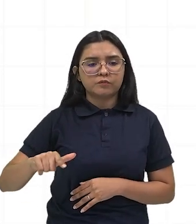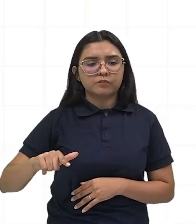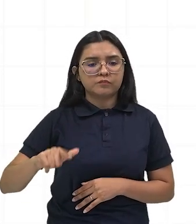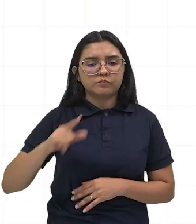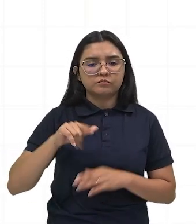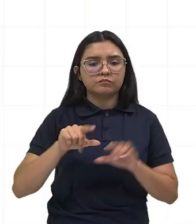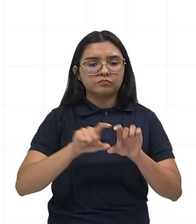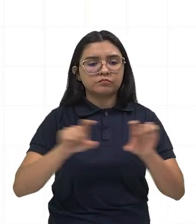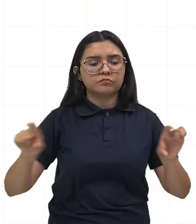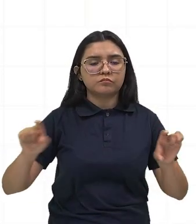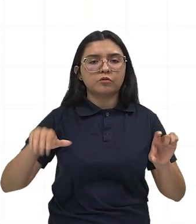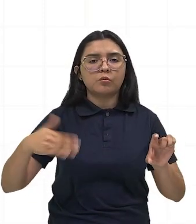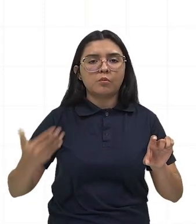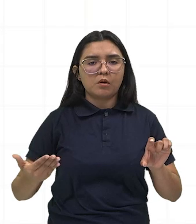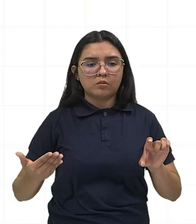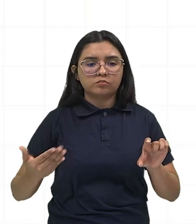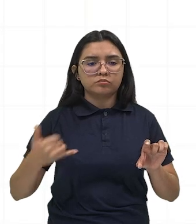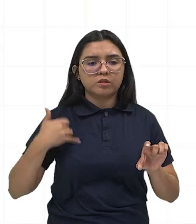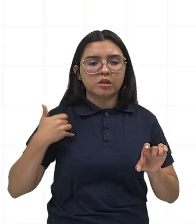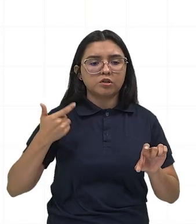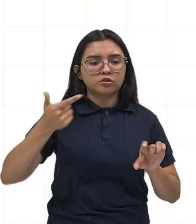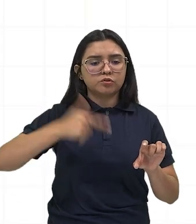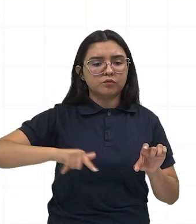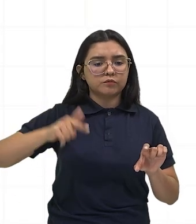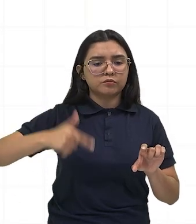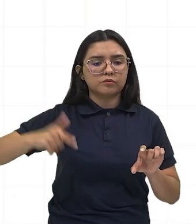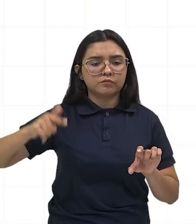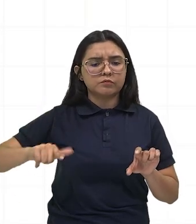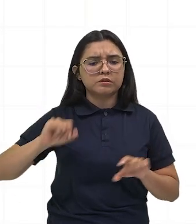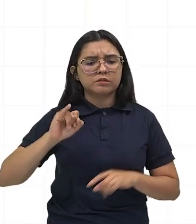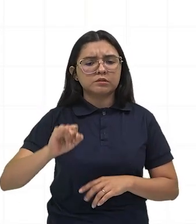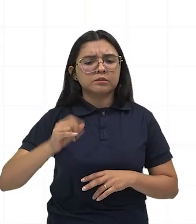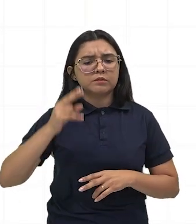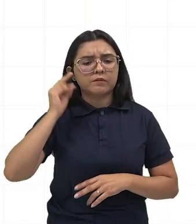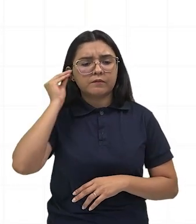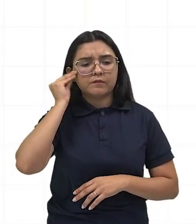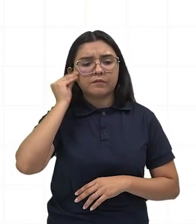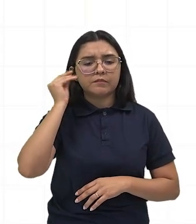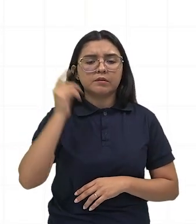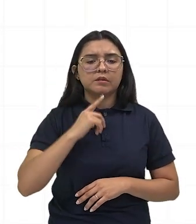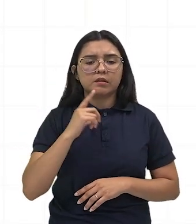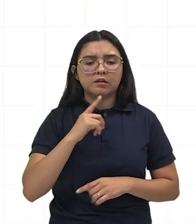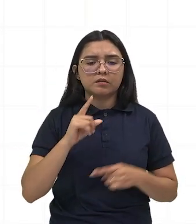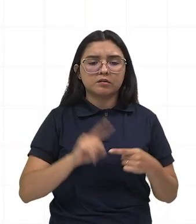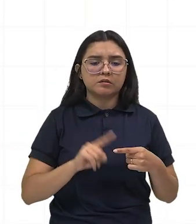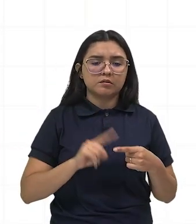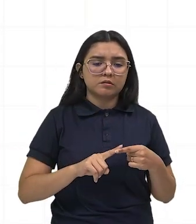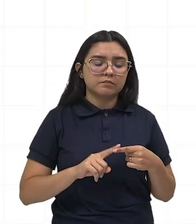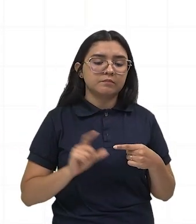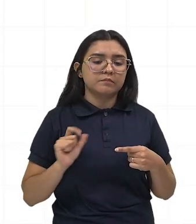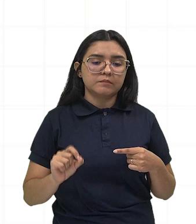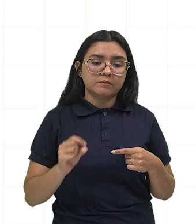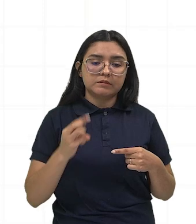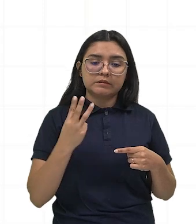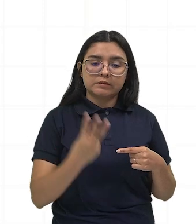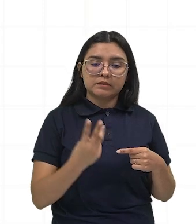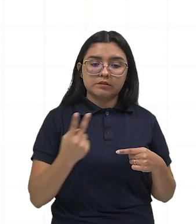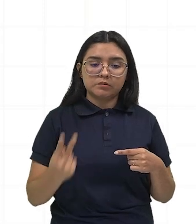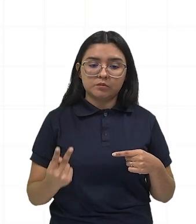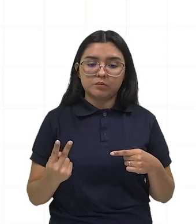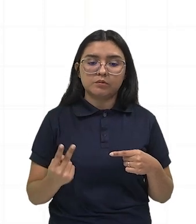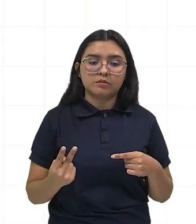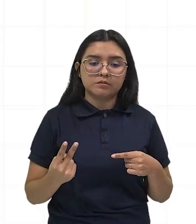demais aí? Qual é a idade que aparece demais? Então, se nós observarmos, olha, nós temos